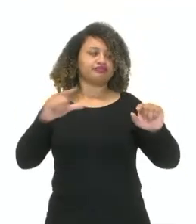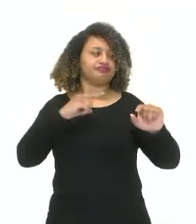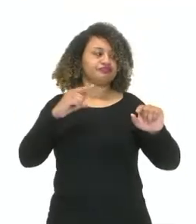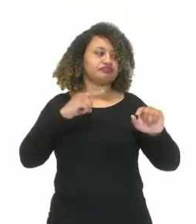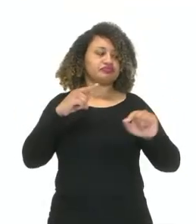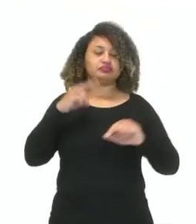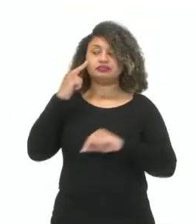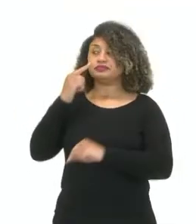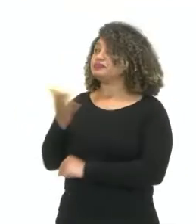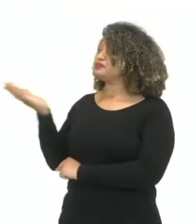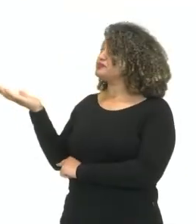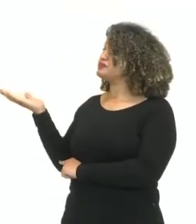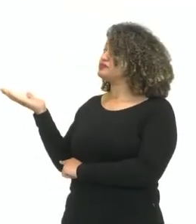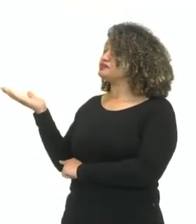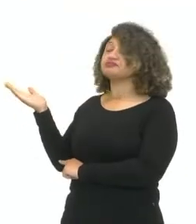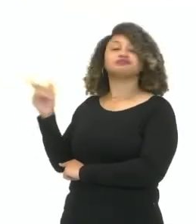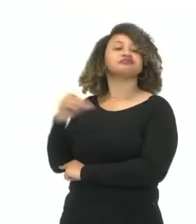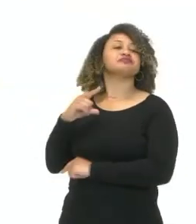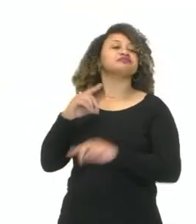né?